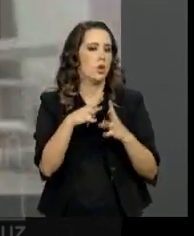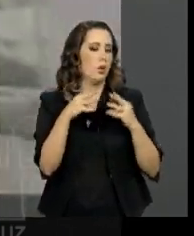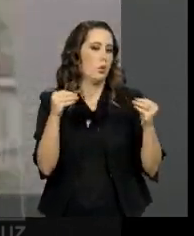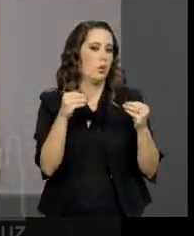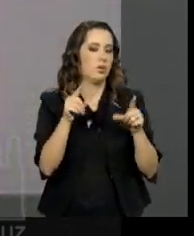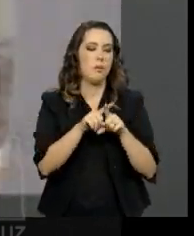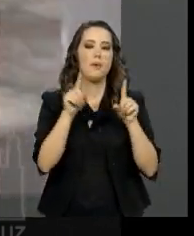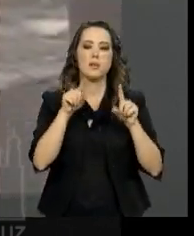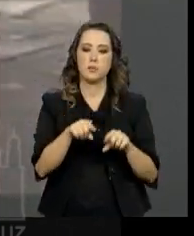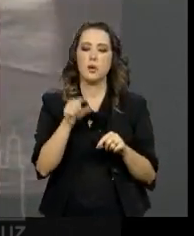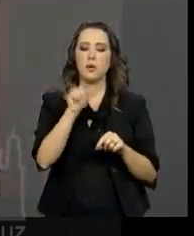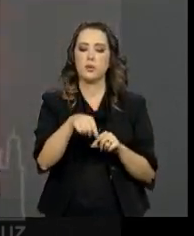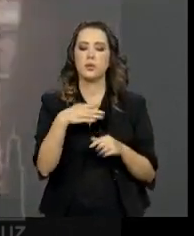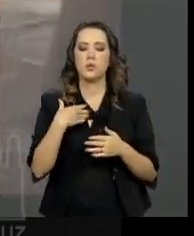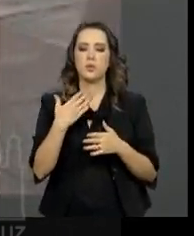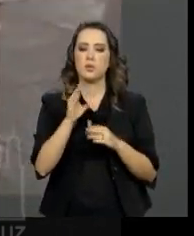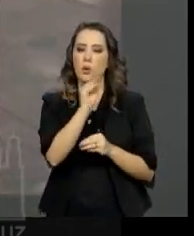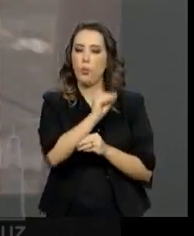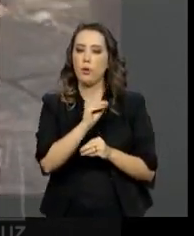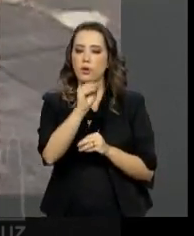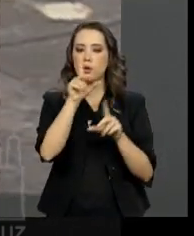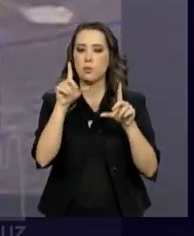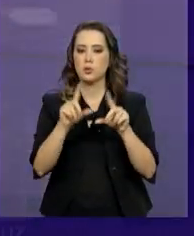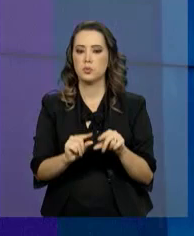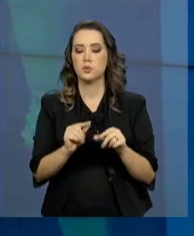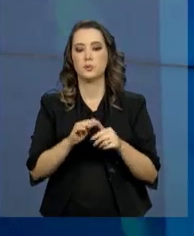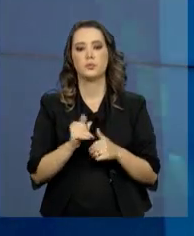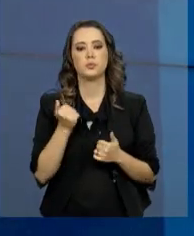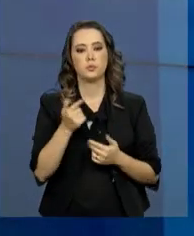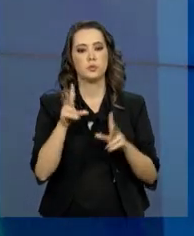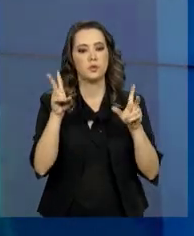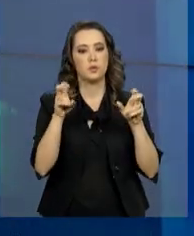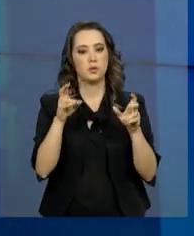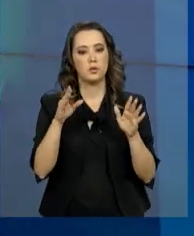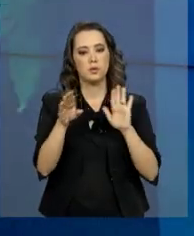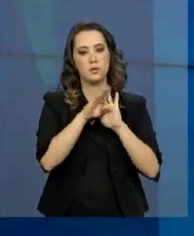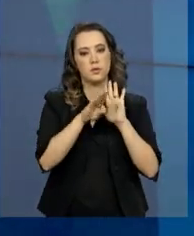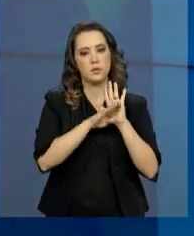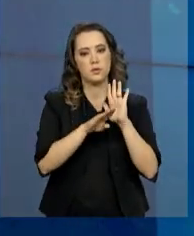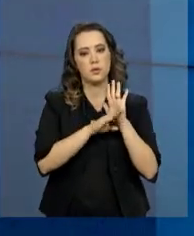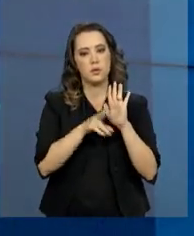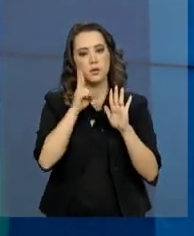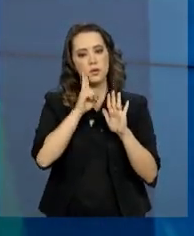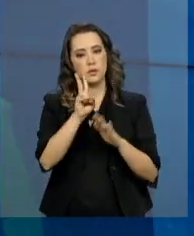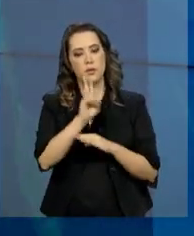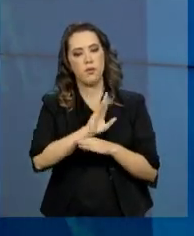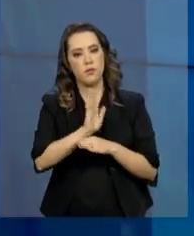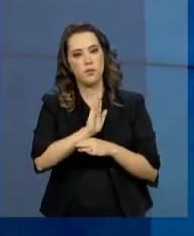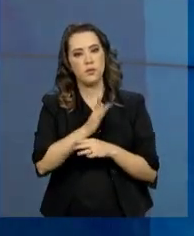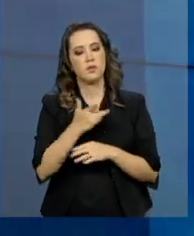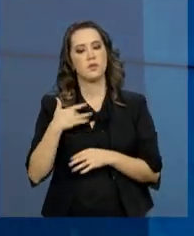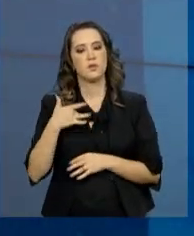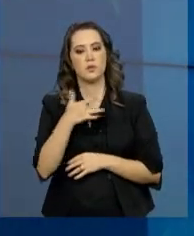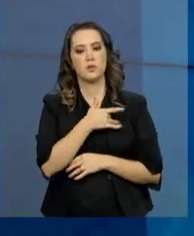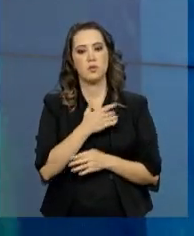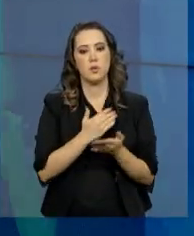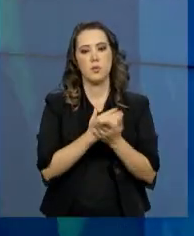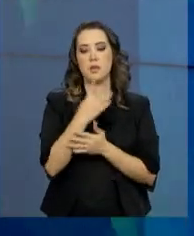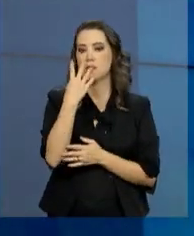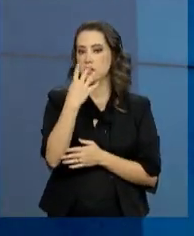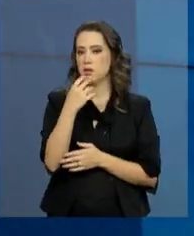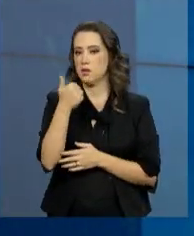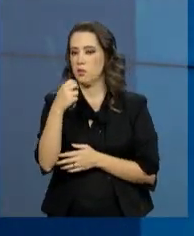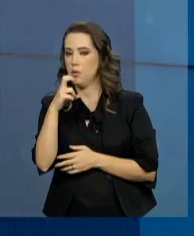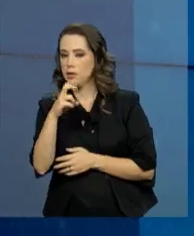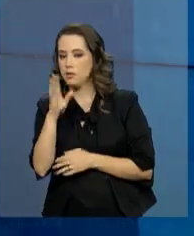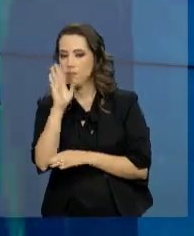pode ser tratado para amenizar os sintomas esse é o tema do programa vídeo saúde que começa às 4 e 15 da